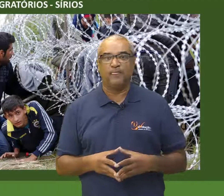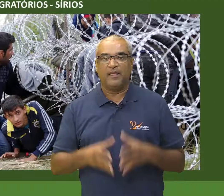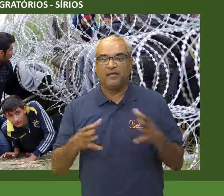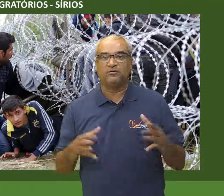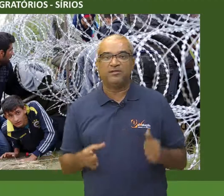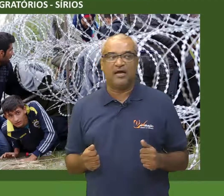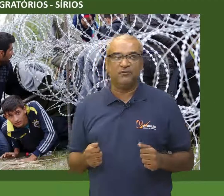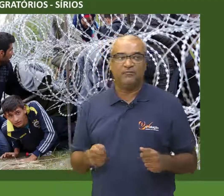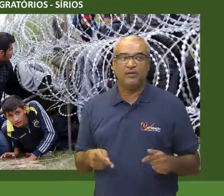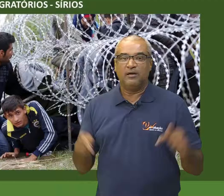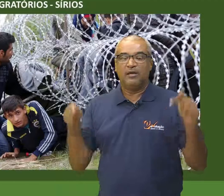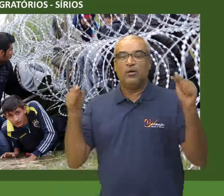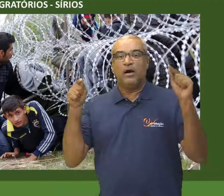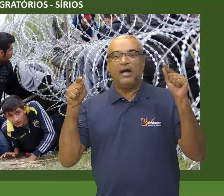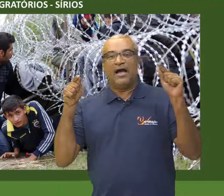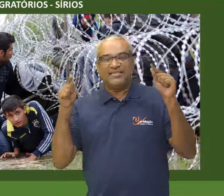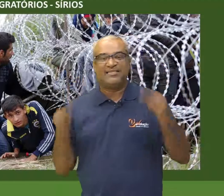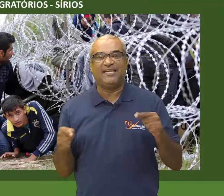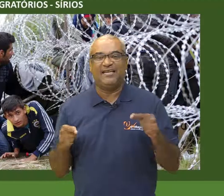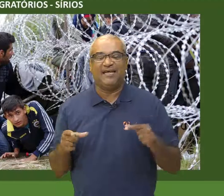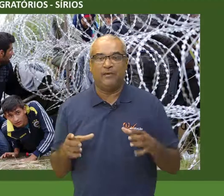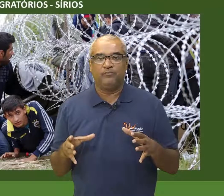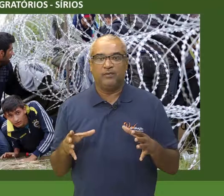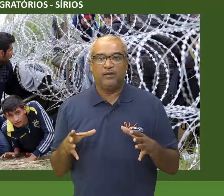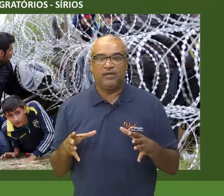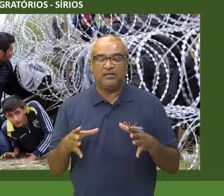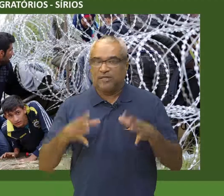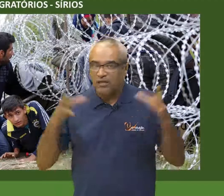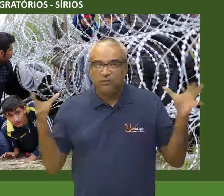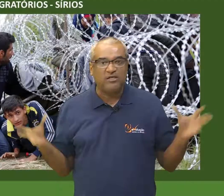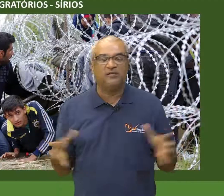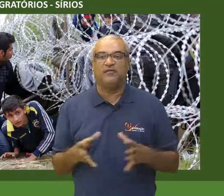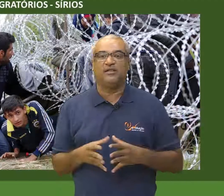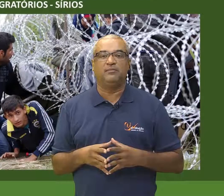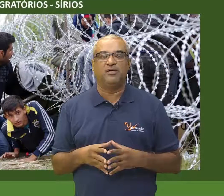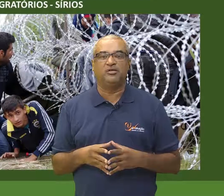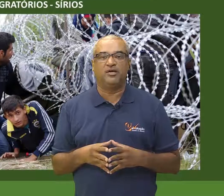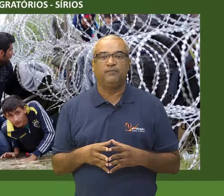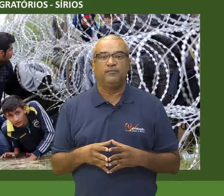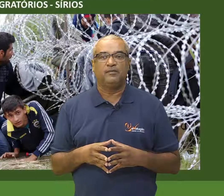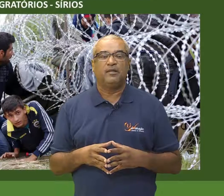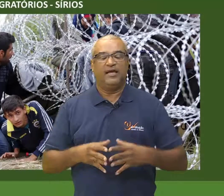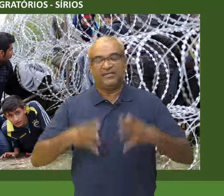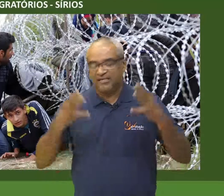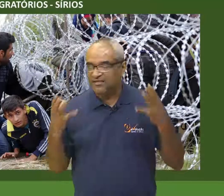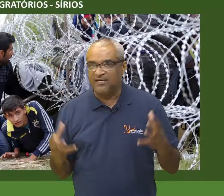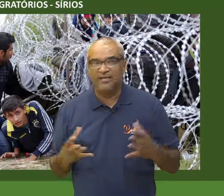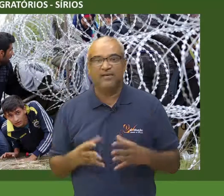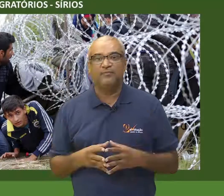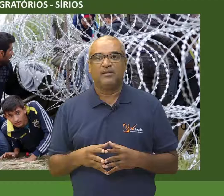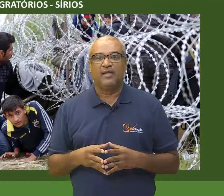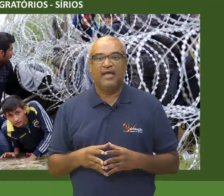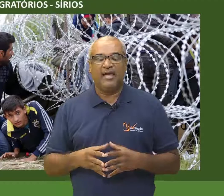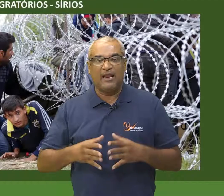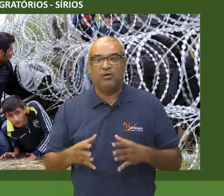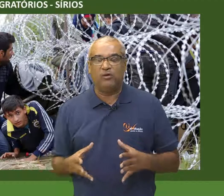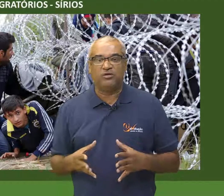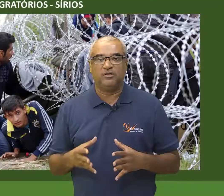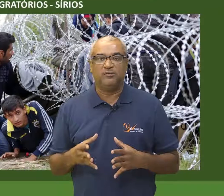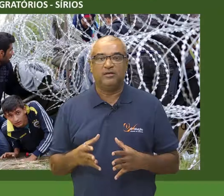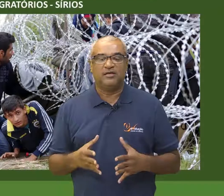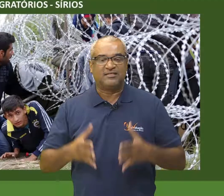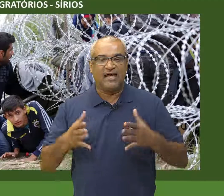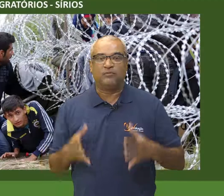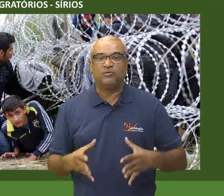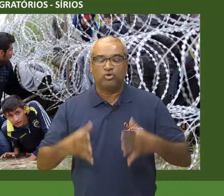atualidade. Resultado, a Síria, que tanto a gente vê na mídia, essa Síria, ela